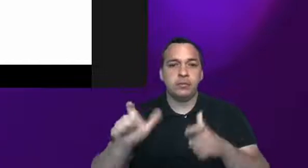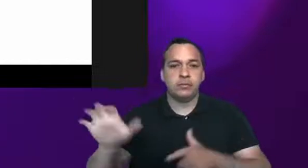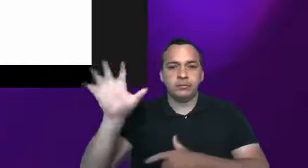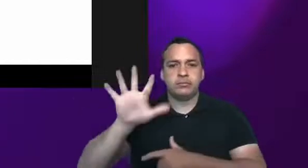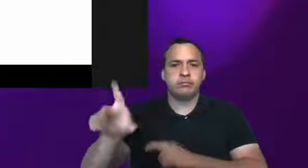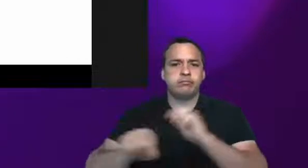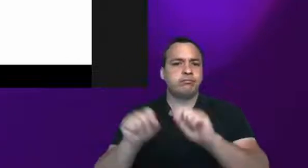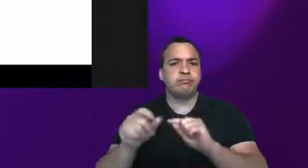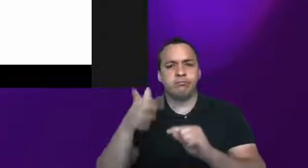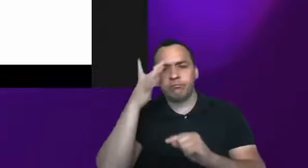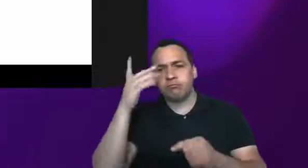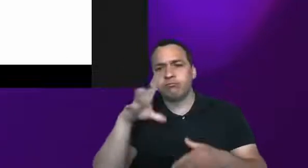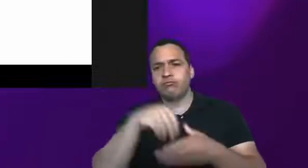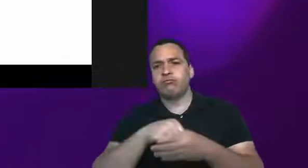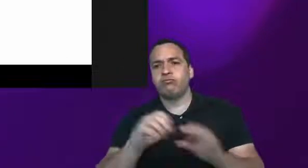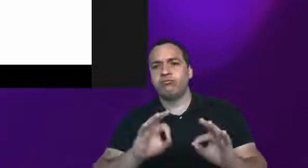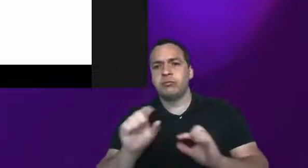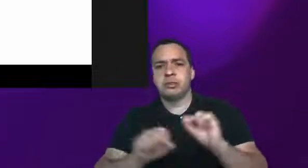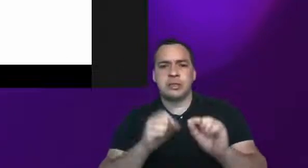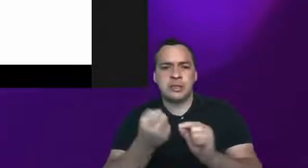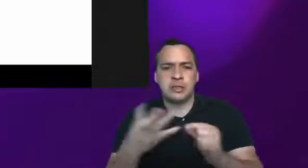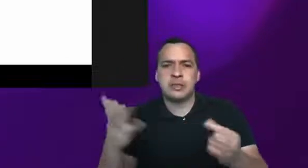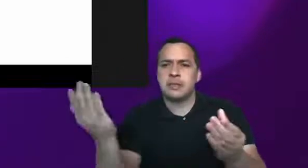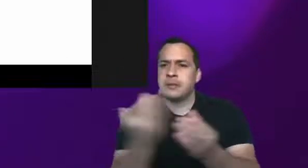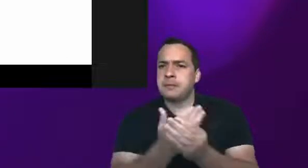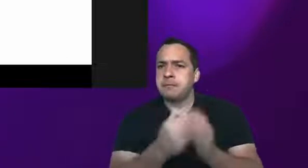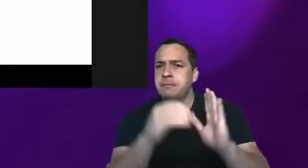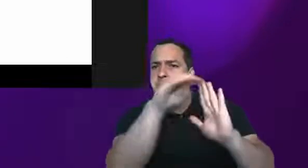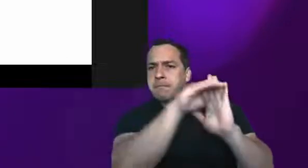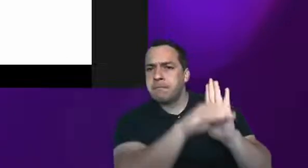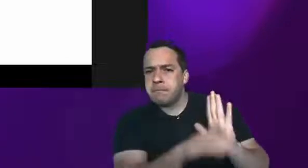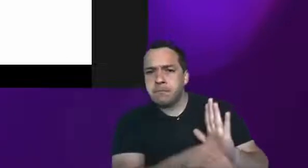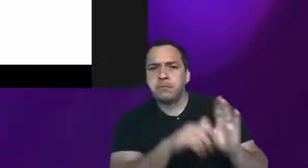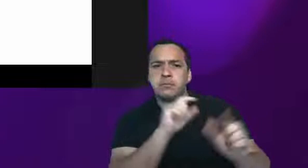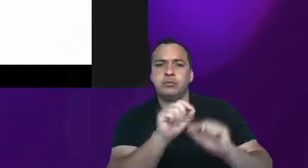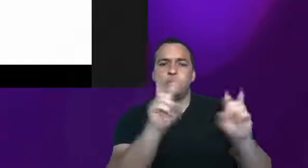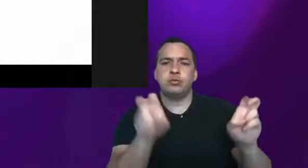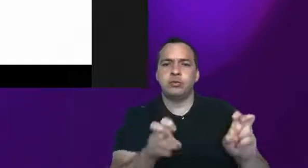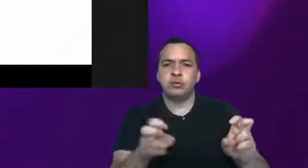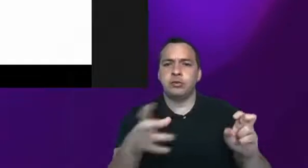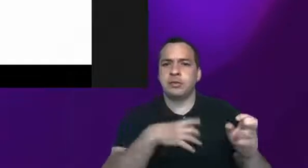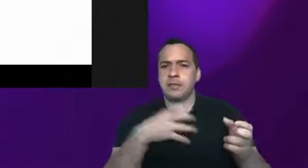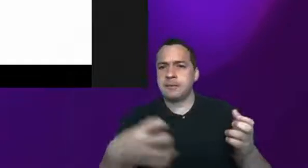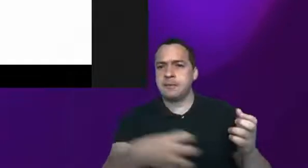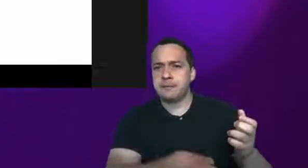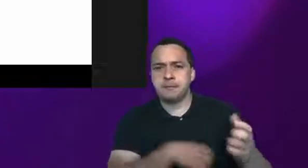recrutados, mas há múltiplos protocolos neste momento em relação ao transplante por metástase de carcinoma coloretal.